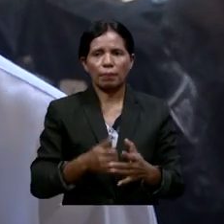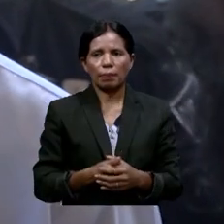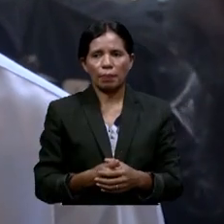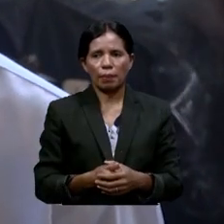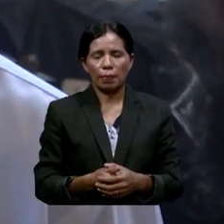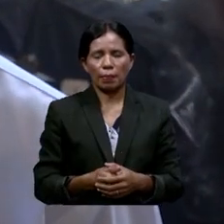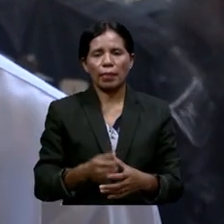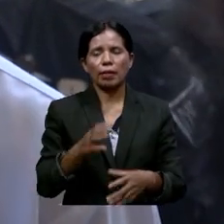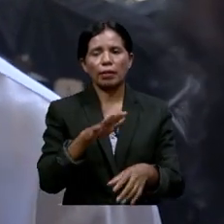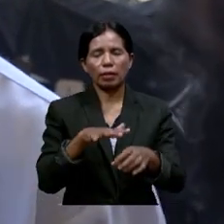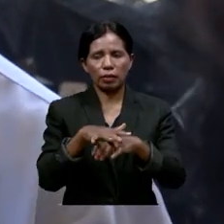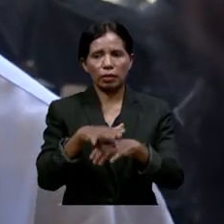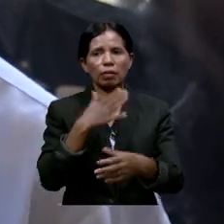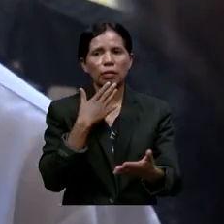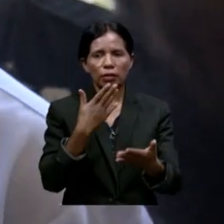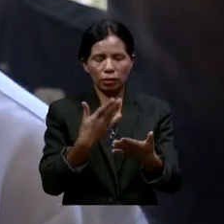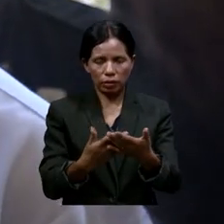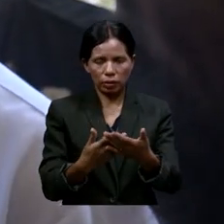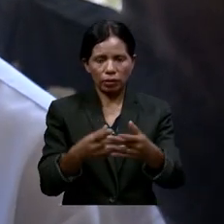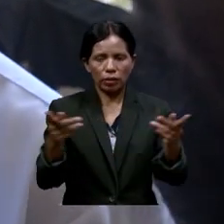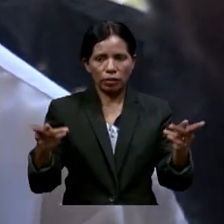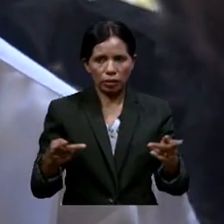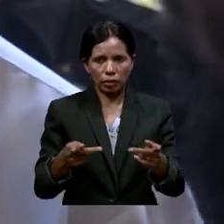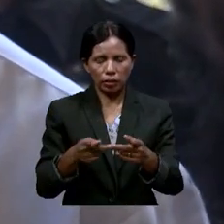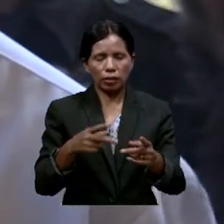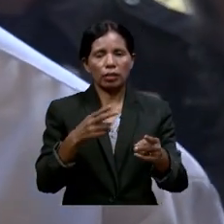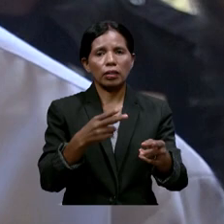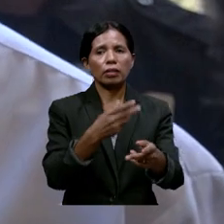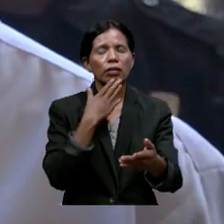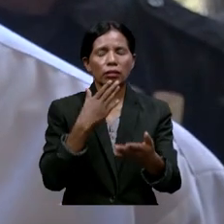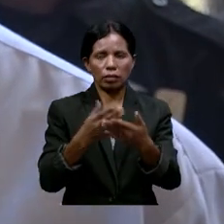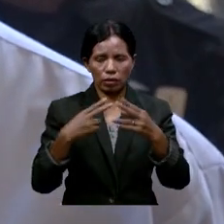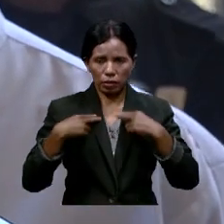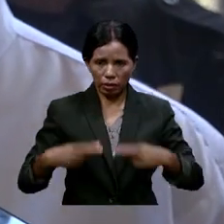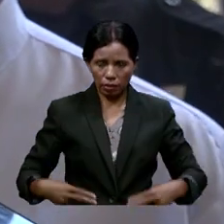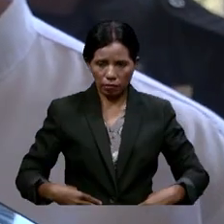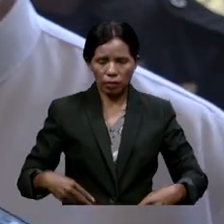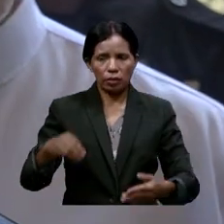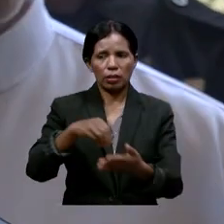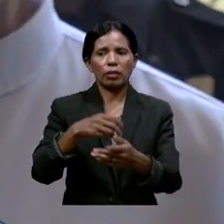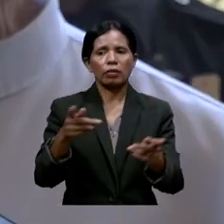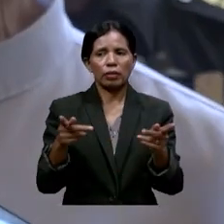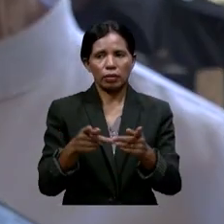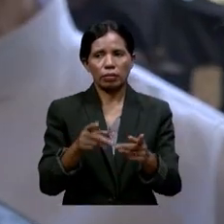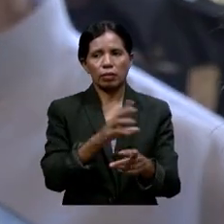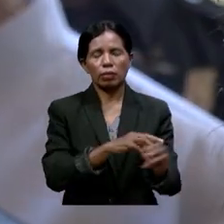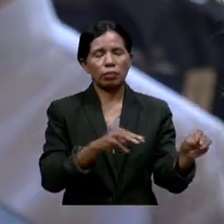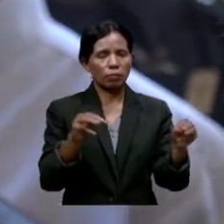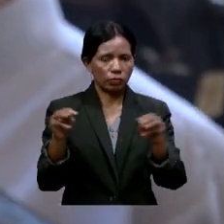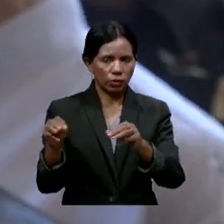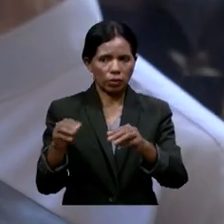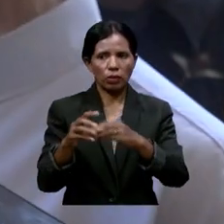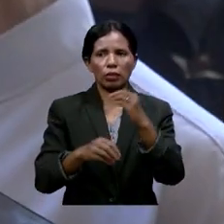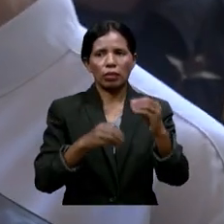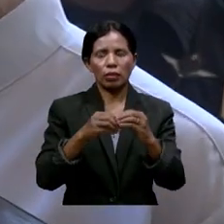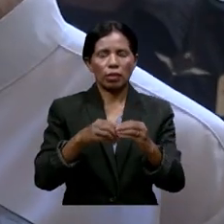inglês é the right man, right place. Right woman, right place. Daruma ida né, remodelação lo significa